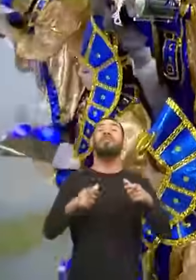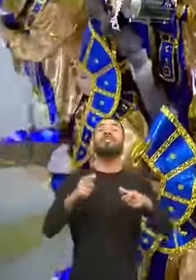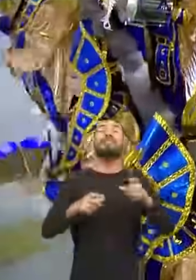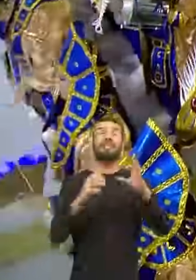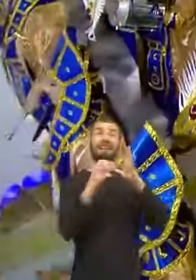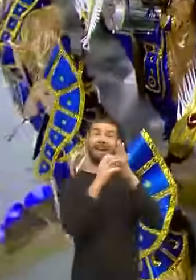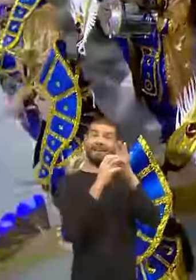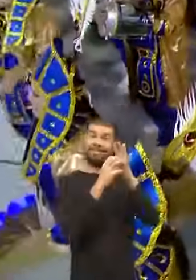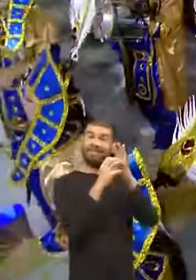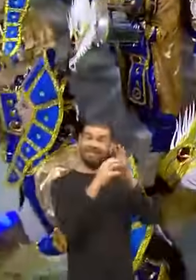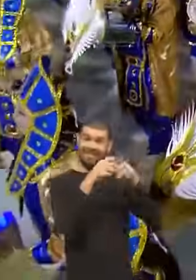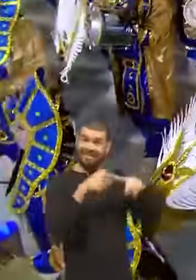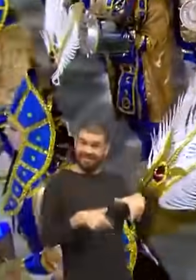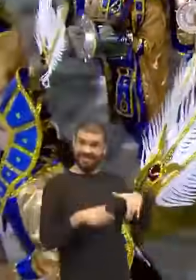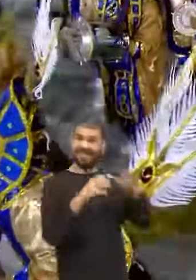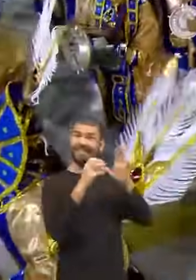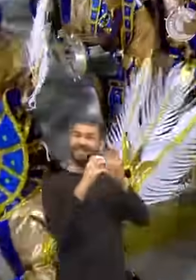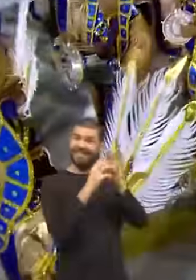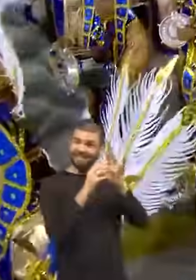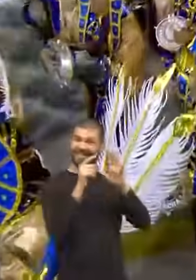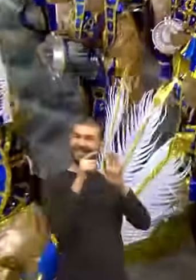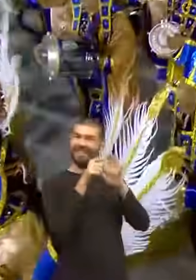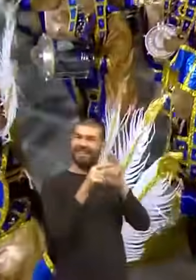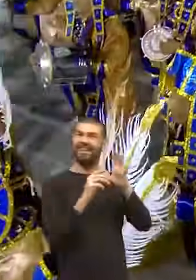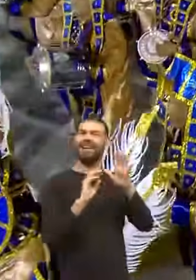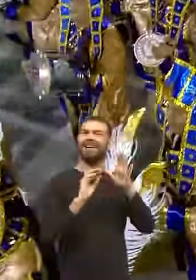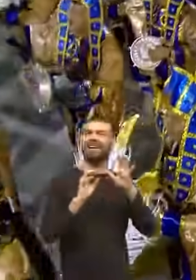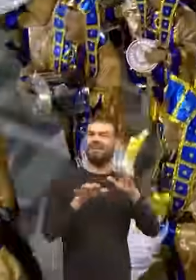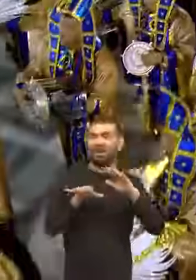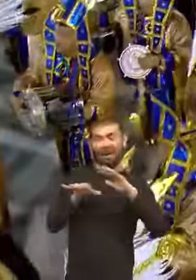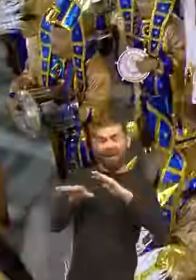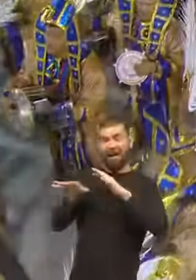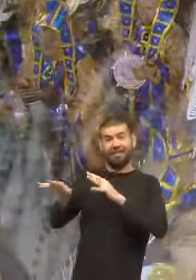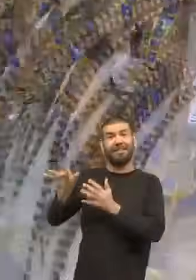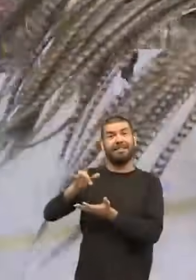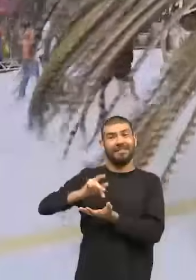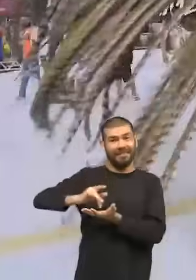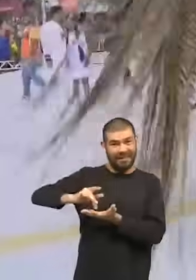cachoeirinha representada pela Andanças de Ciganos!